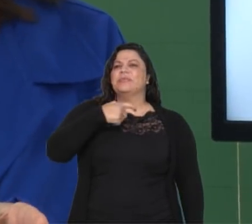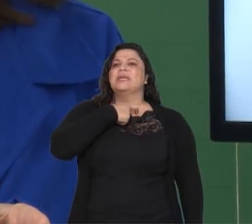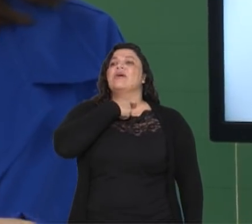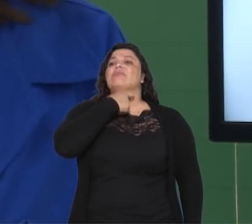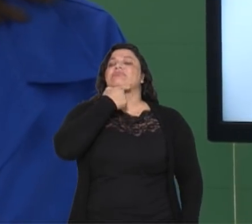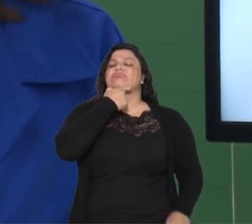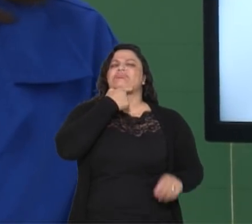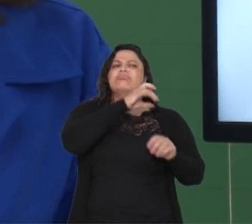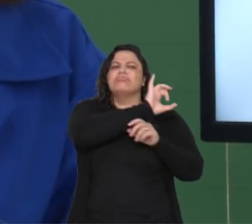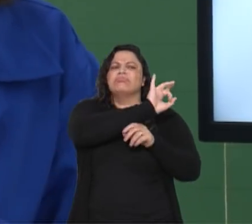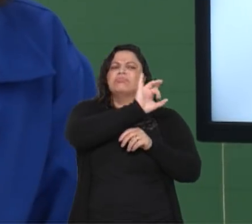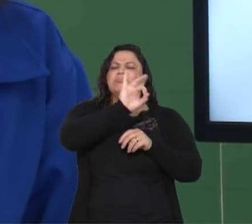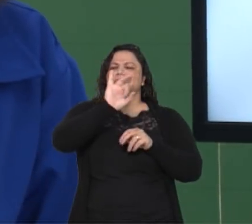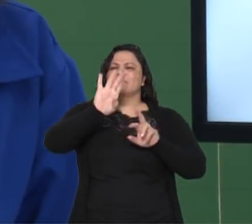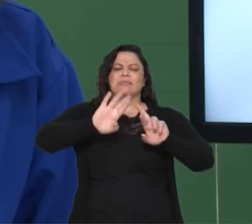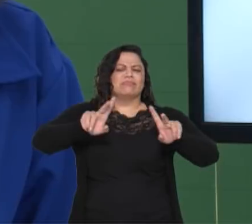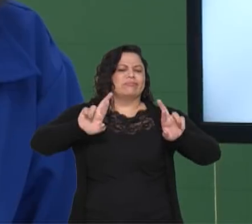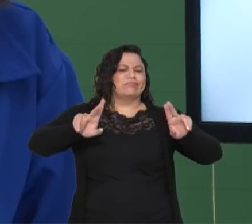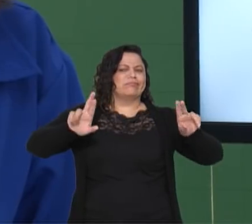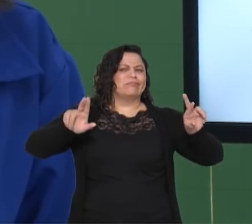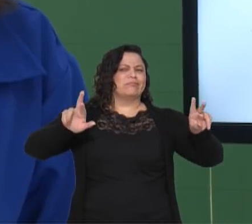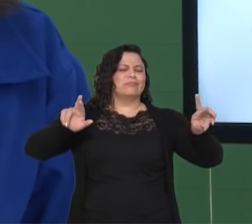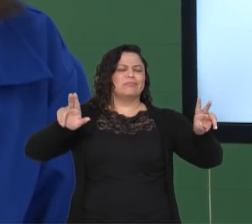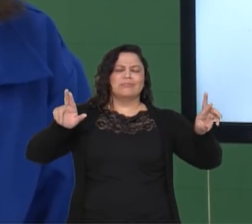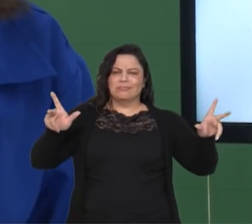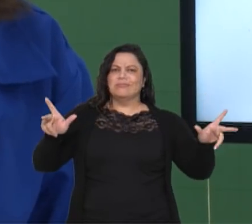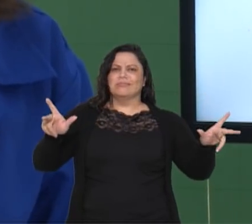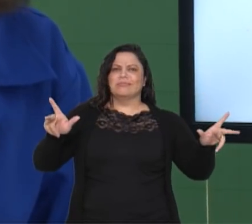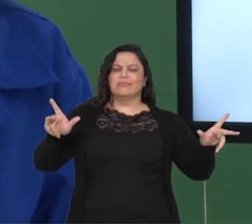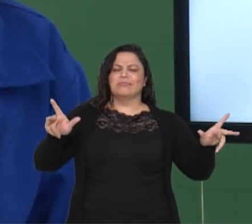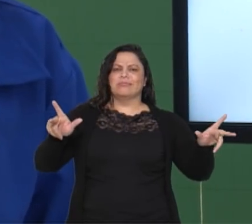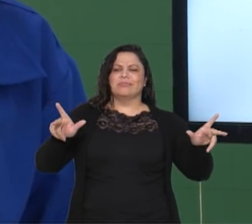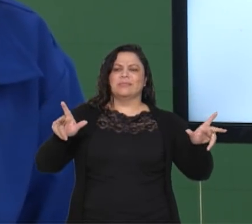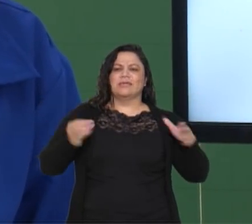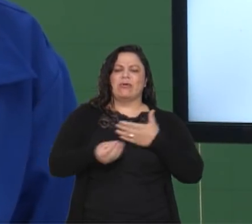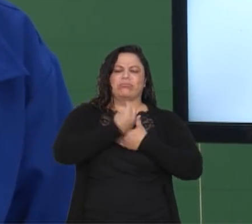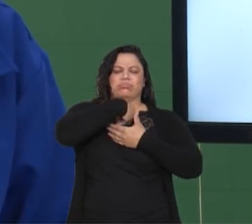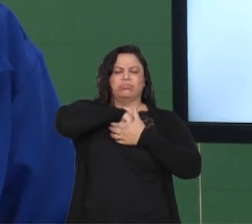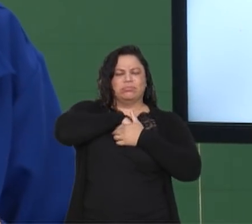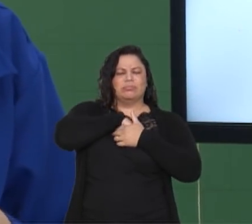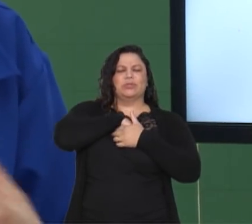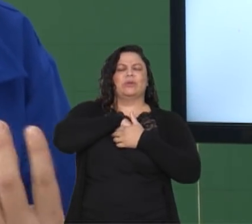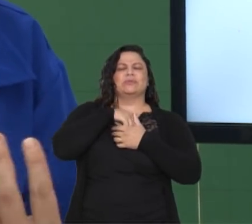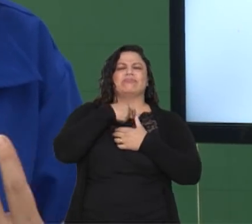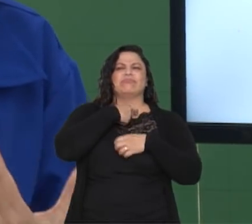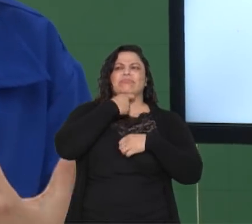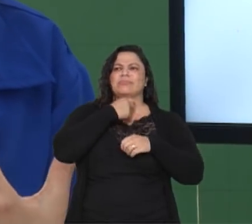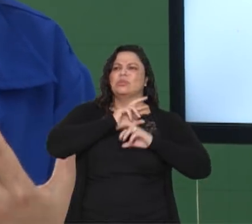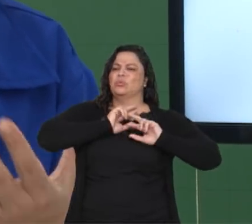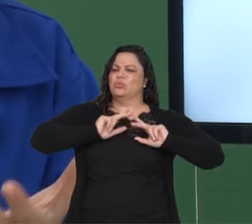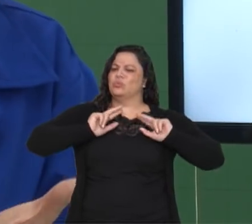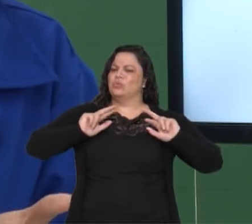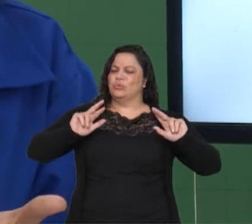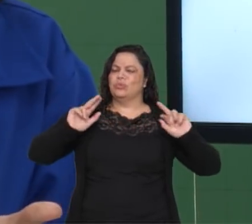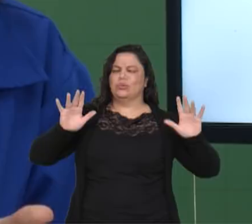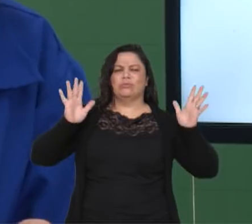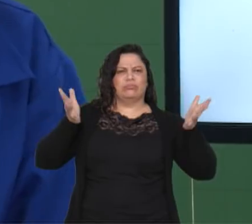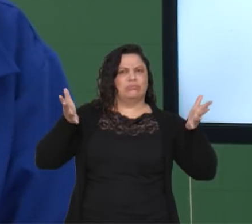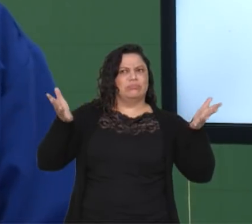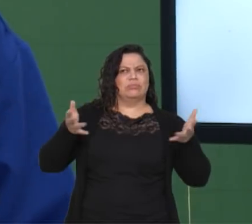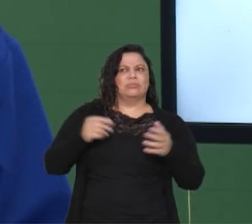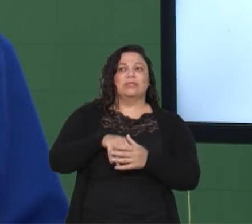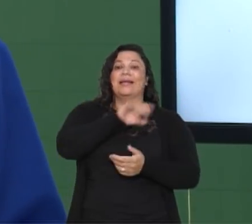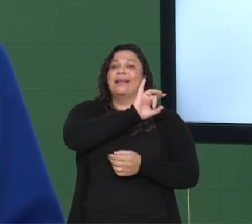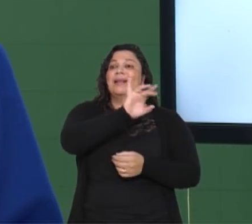som tem por ser produzido em uma fonte material diversa. Eu já dei como exemplo bastante, por isso que cada um tem